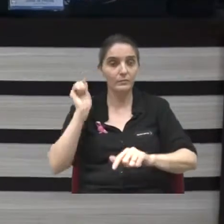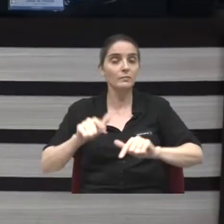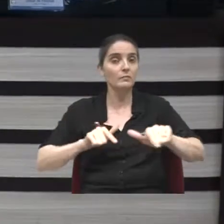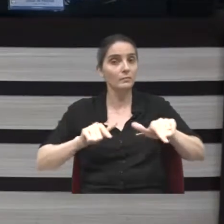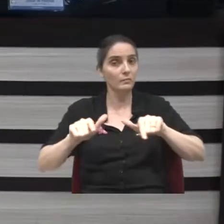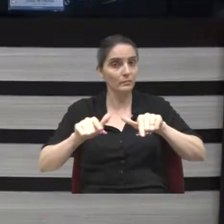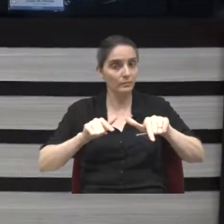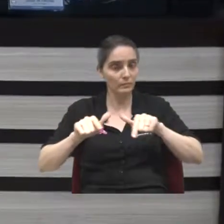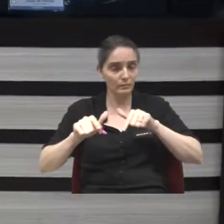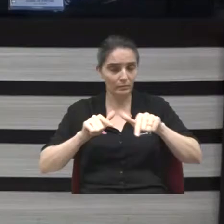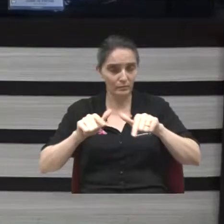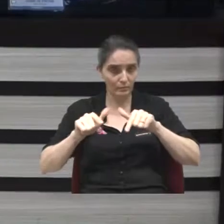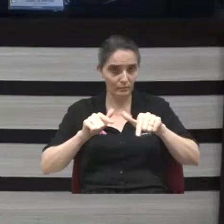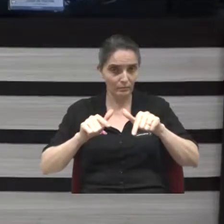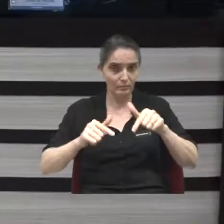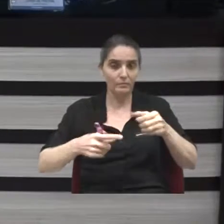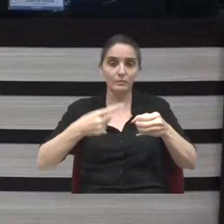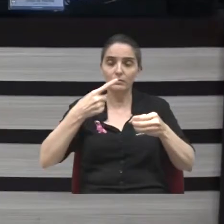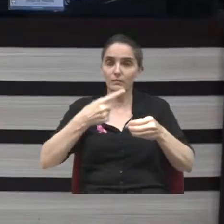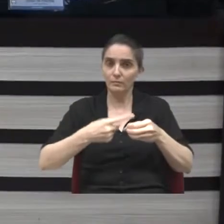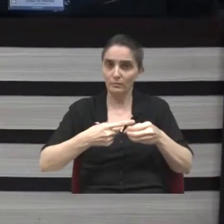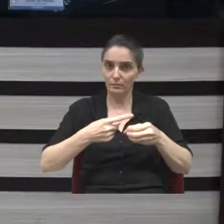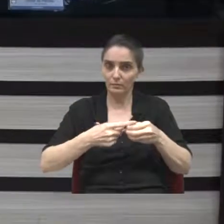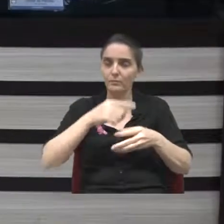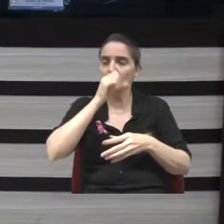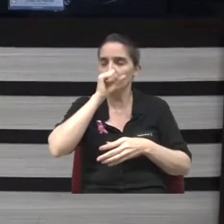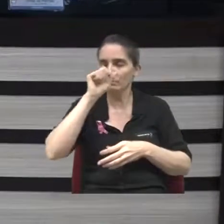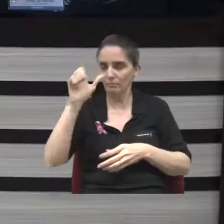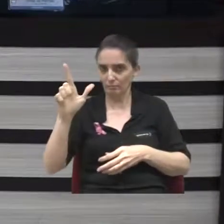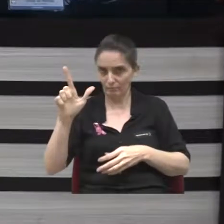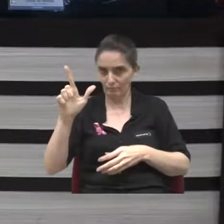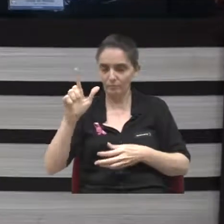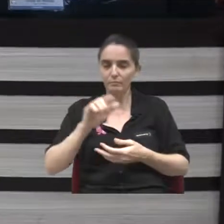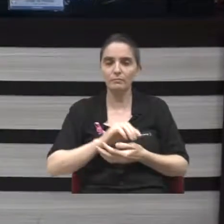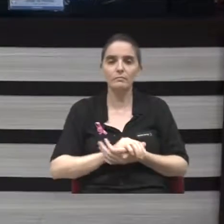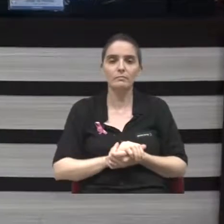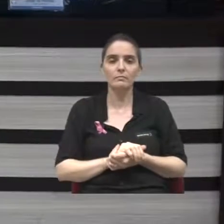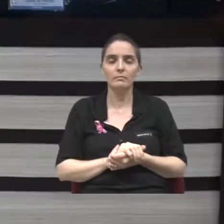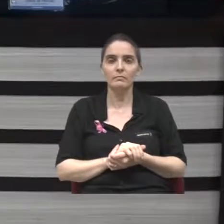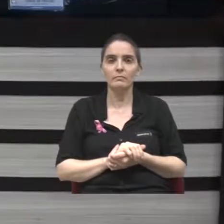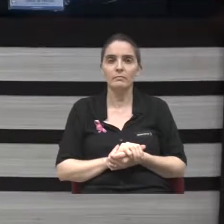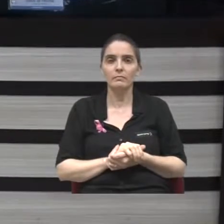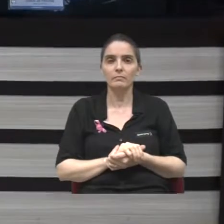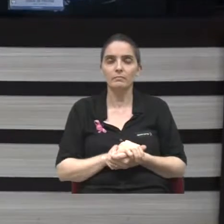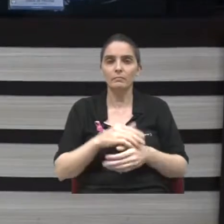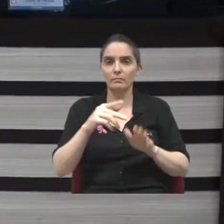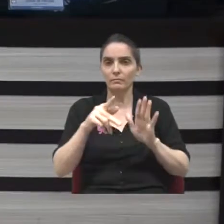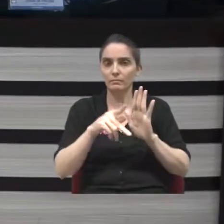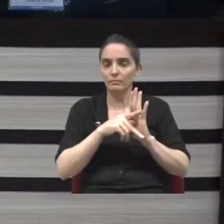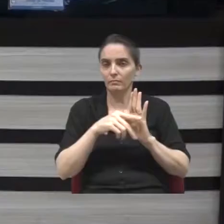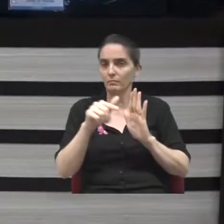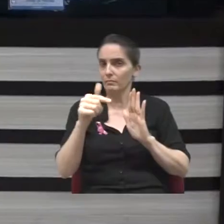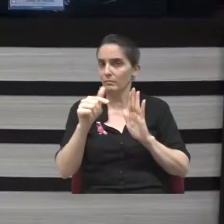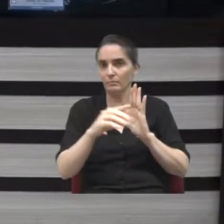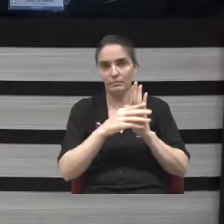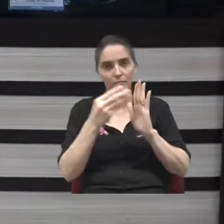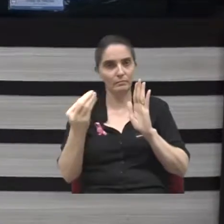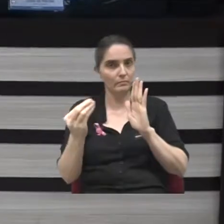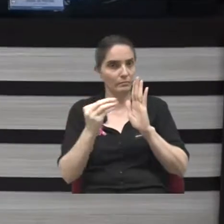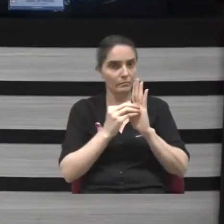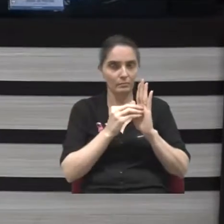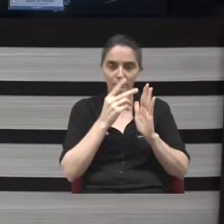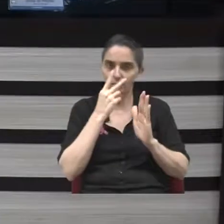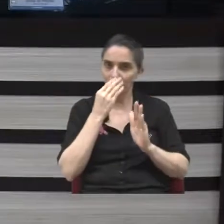serviços situados no município de Limeira e da outras providências. O projeto não contém emendas e o parecer